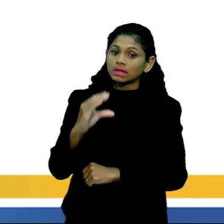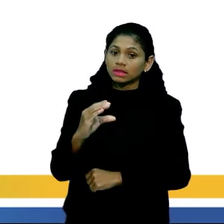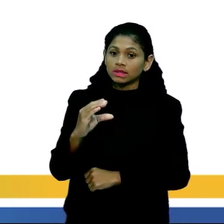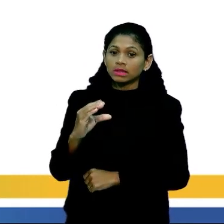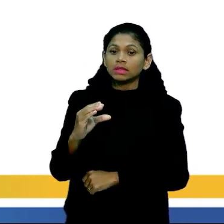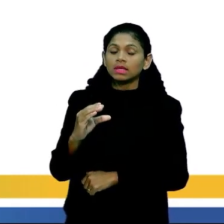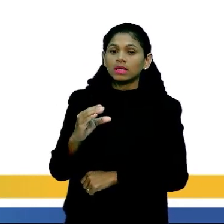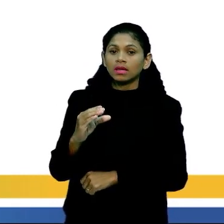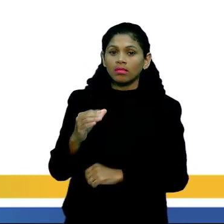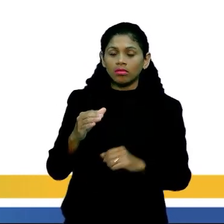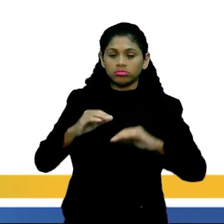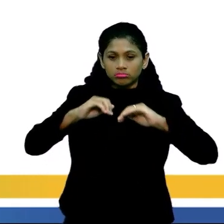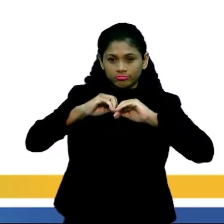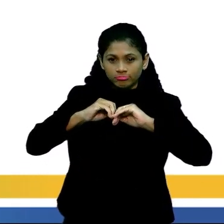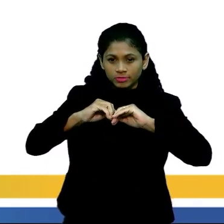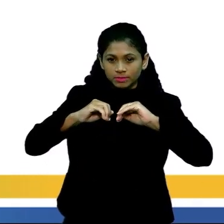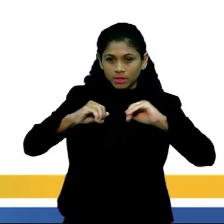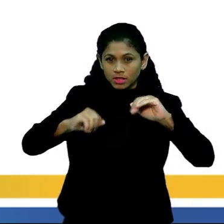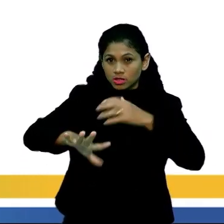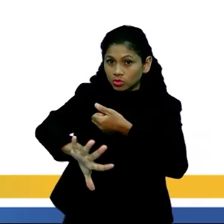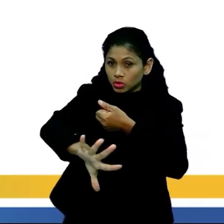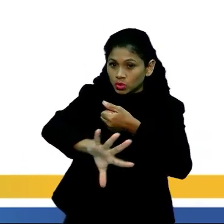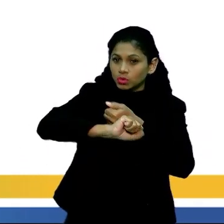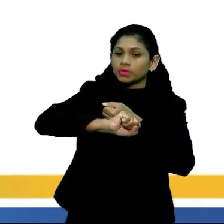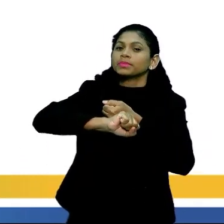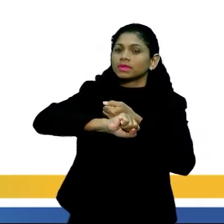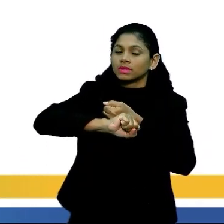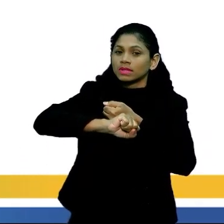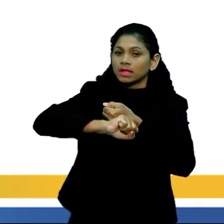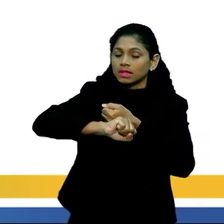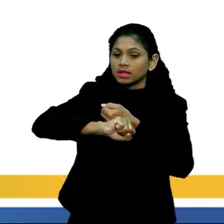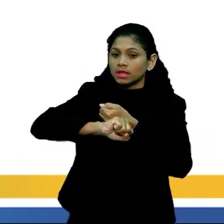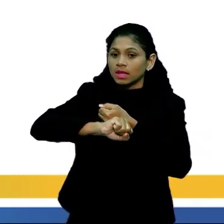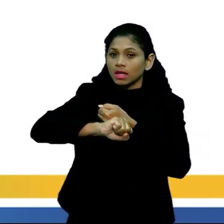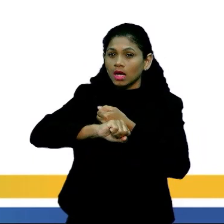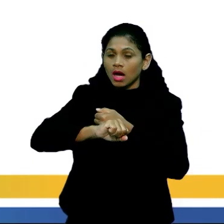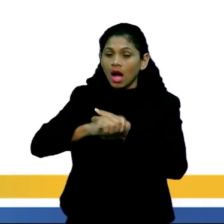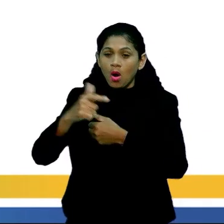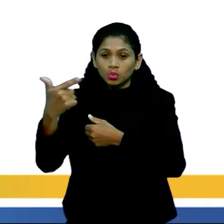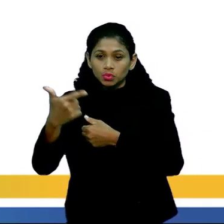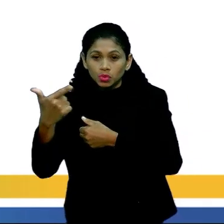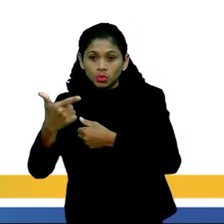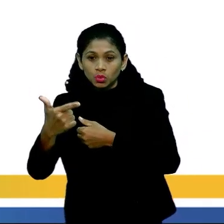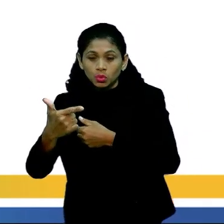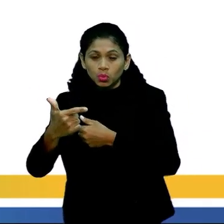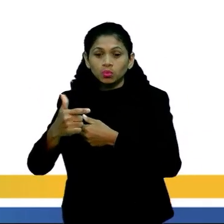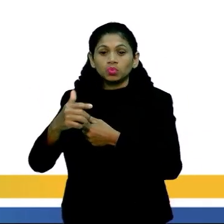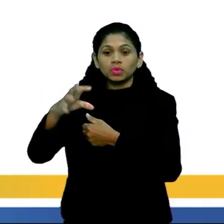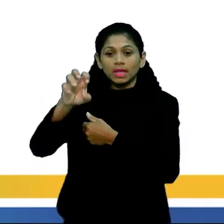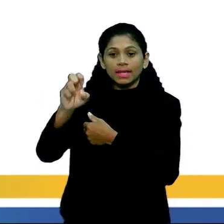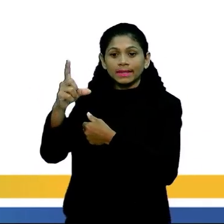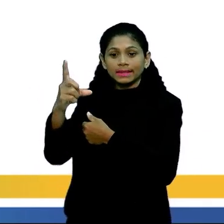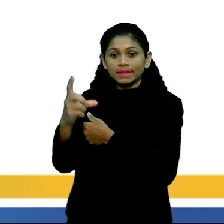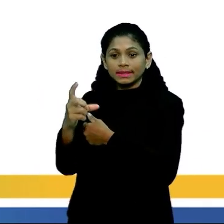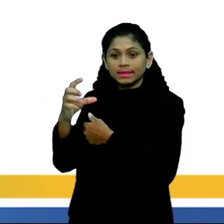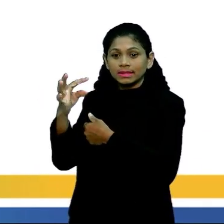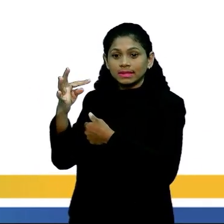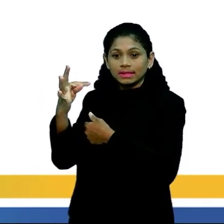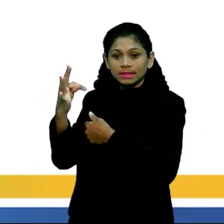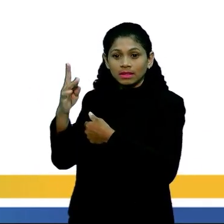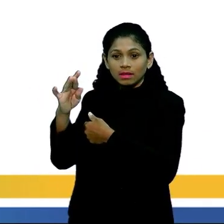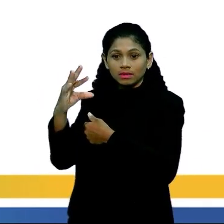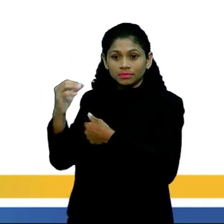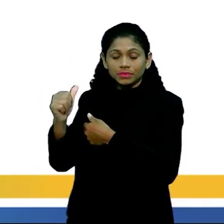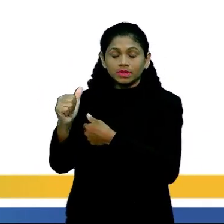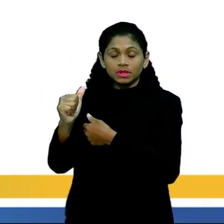cana, né? Então retirou as propriedades da cana, que foi o caldo, e a filtração, porque esse caldo ele passou por um processo